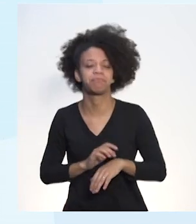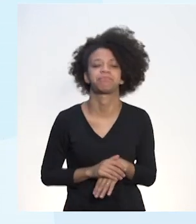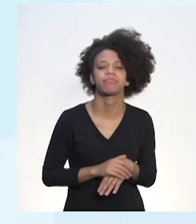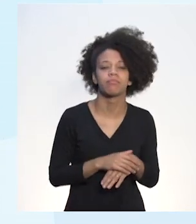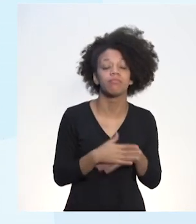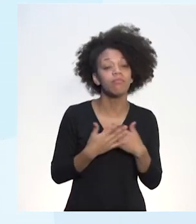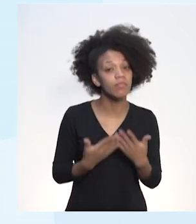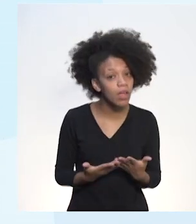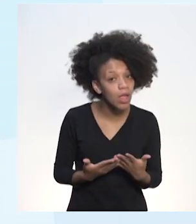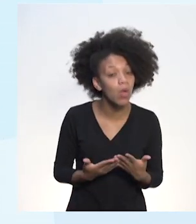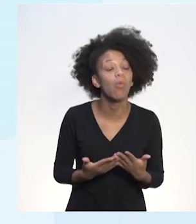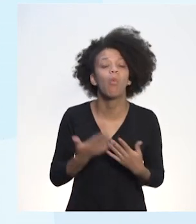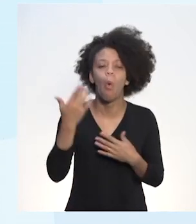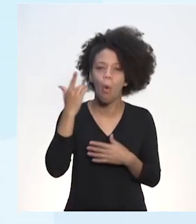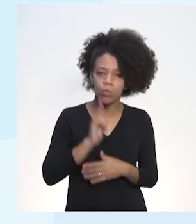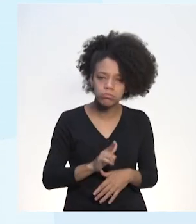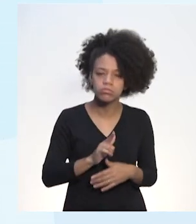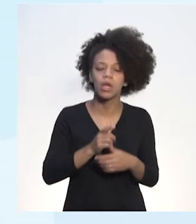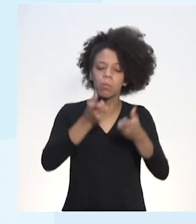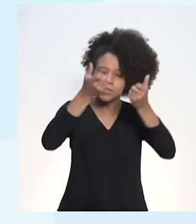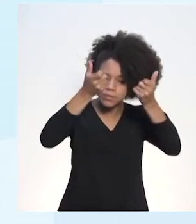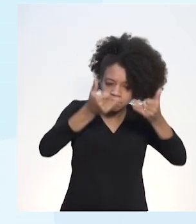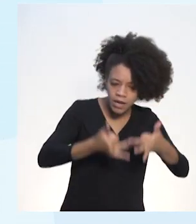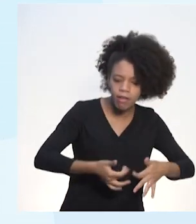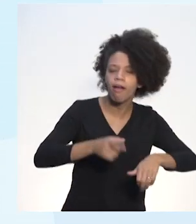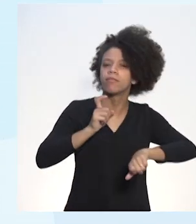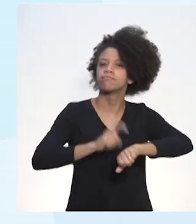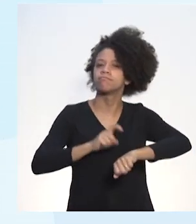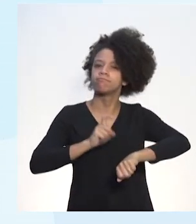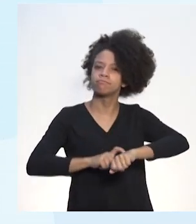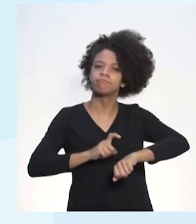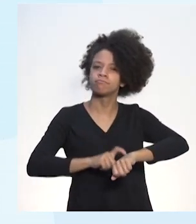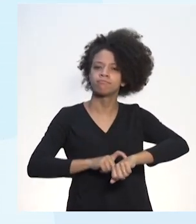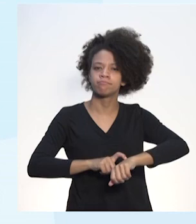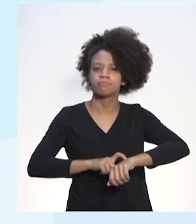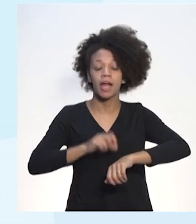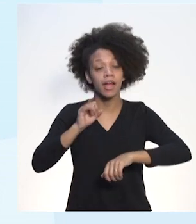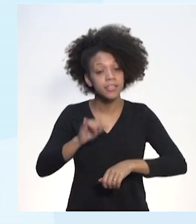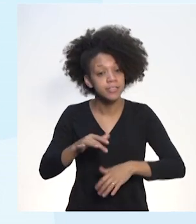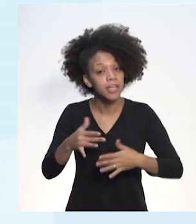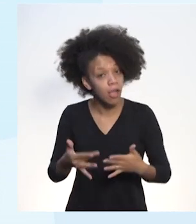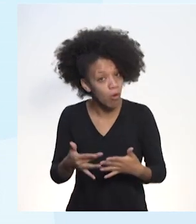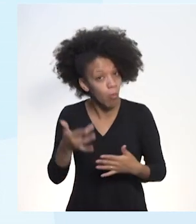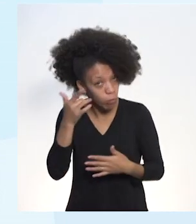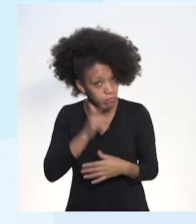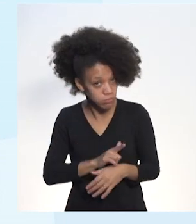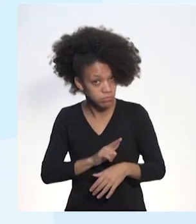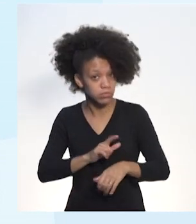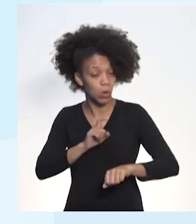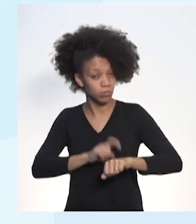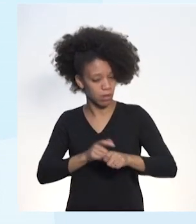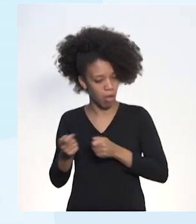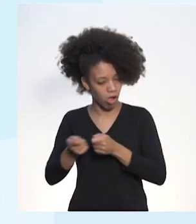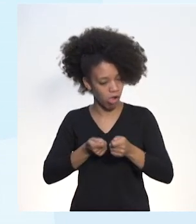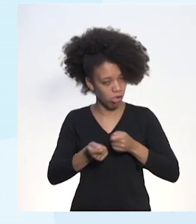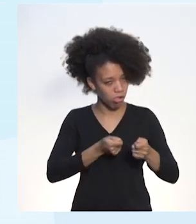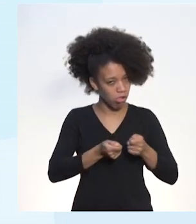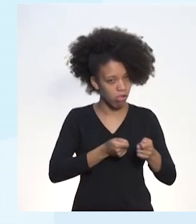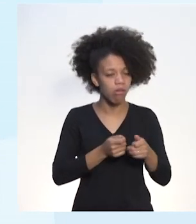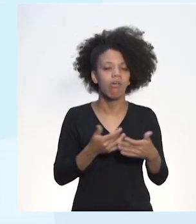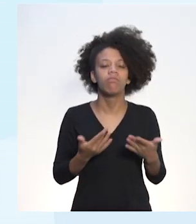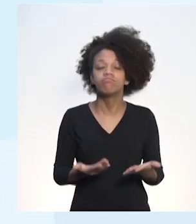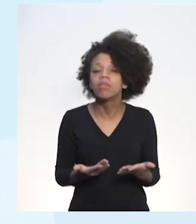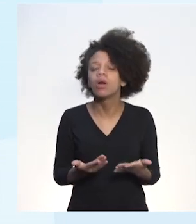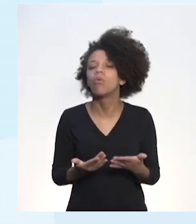como determinar esse tempo. Se eu tenho como determinar esse tempo, eu tenho